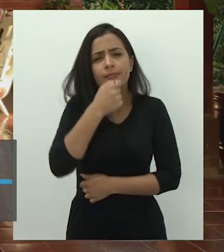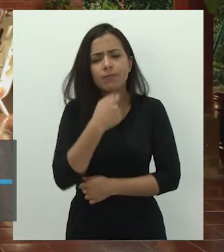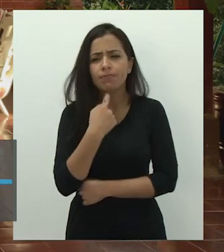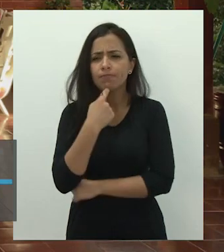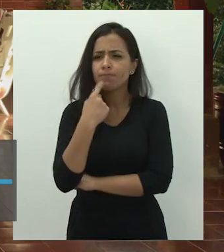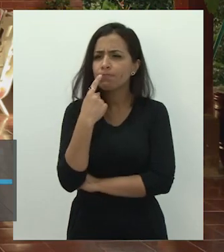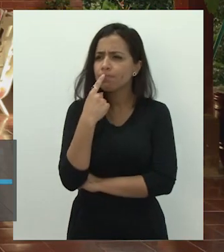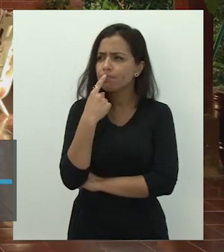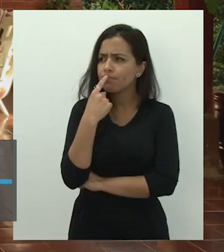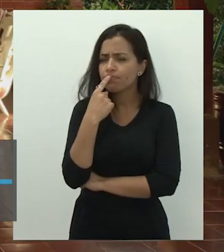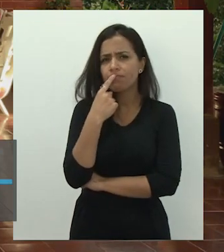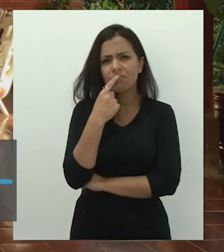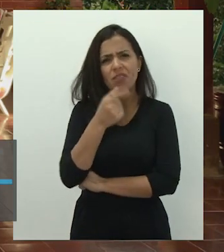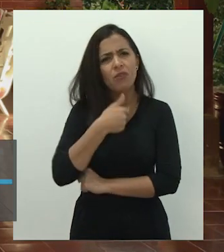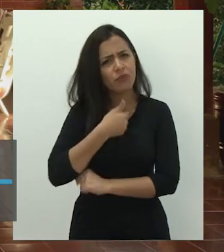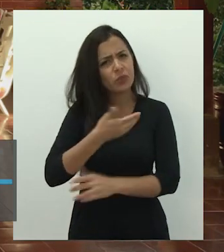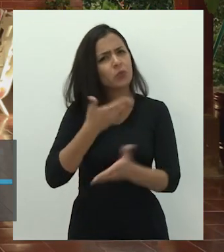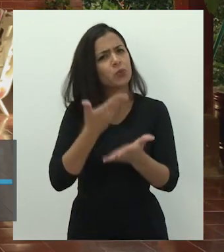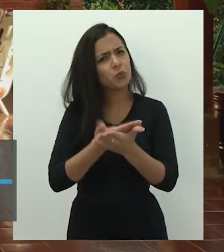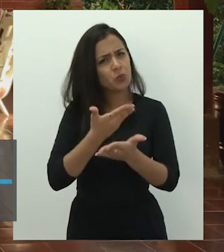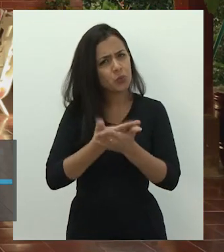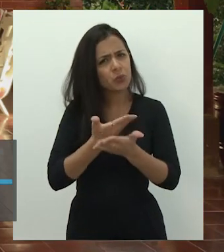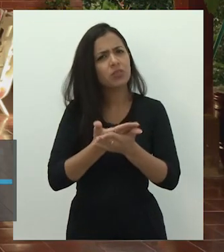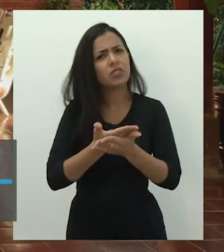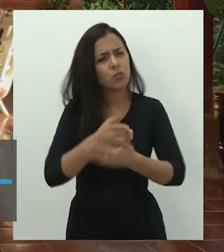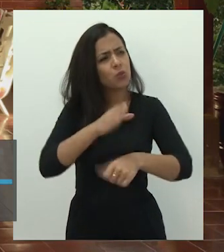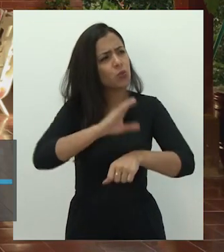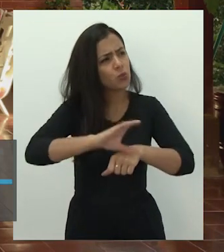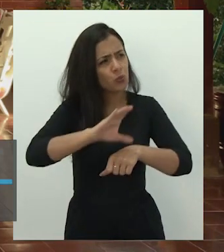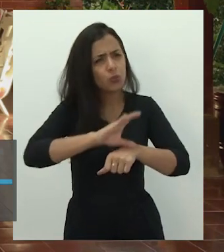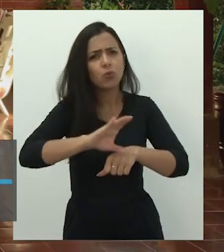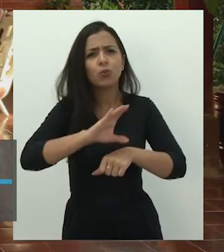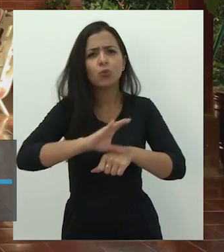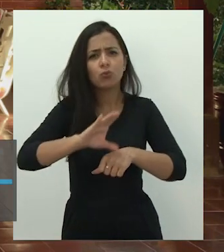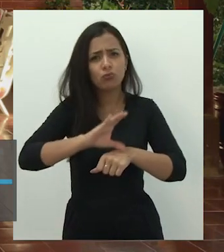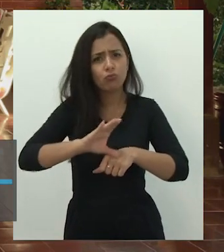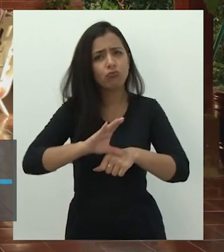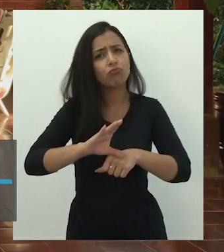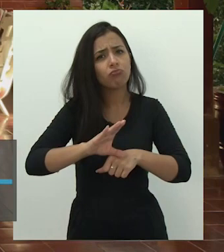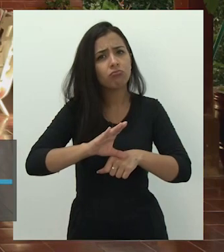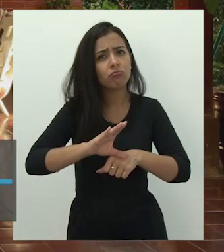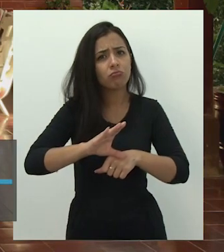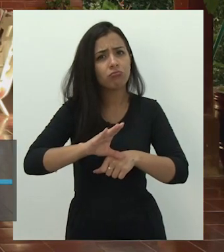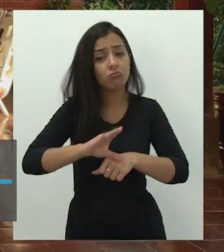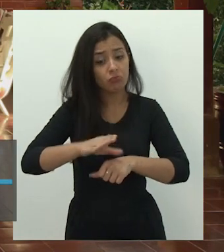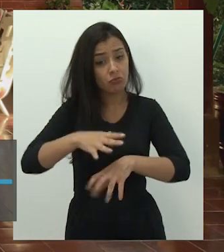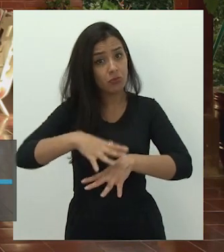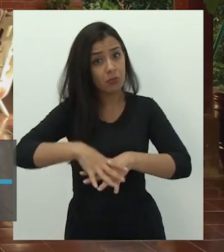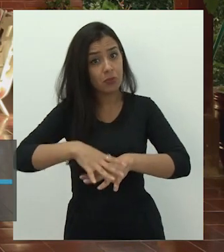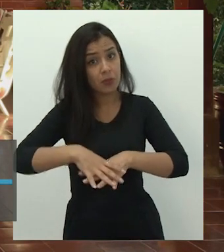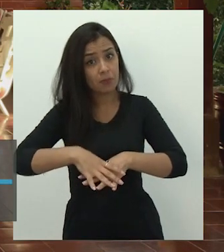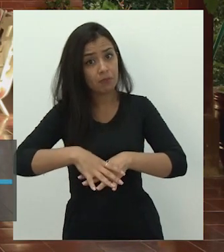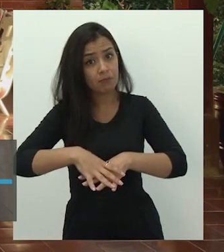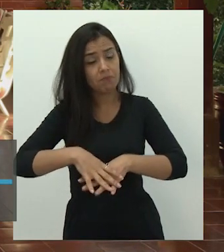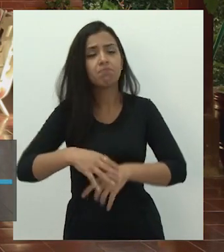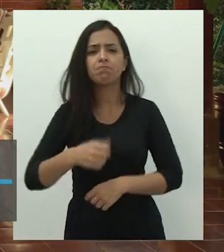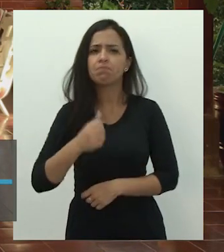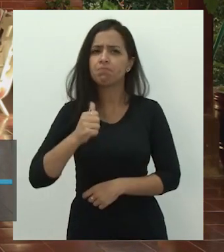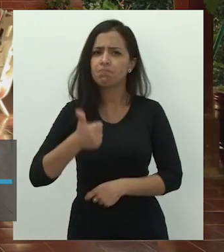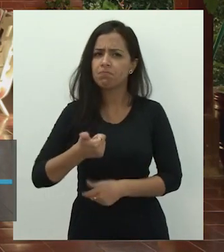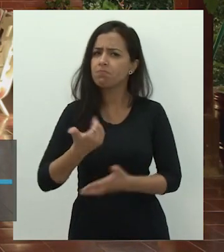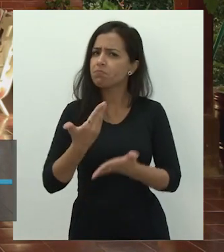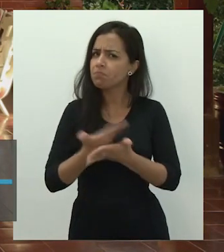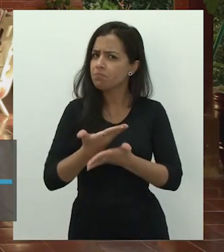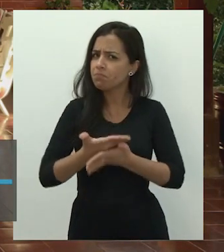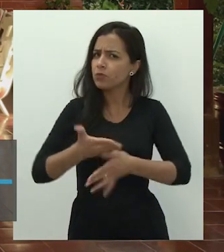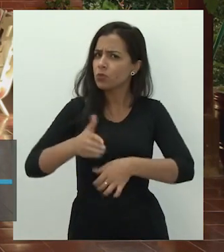levou a fazer o curso de licenciatura em matemática, mesmo depois de ter feito o curso normal, como era